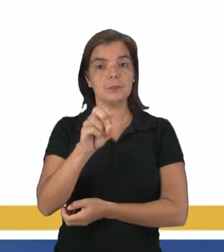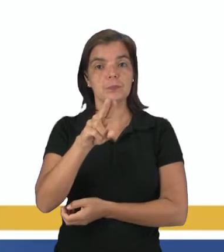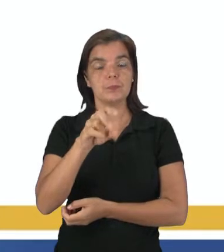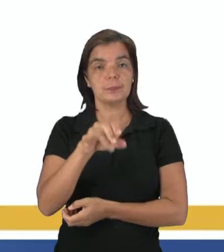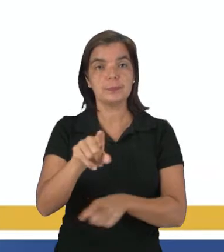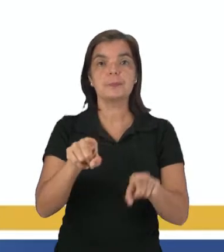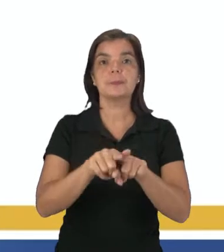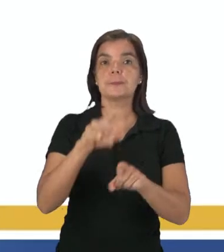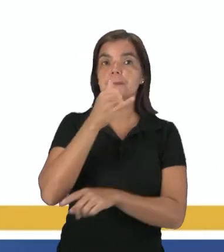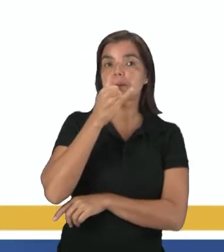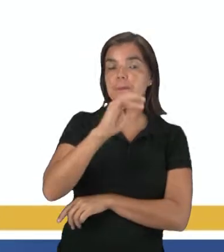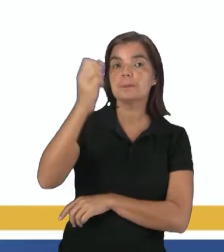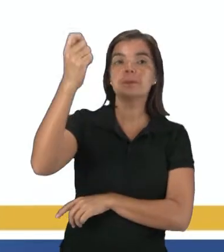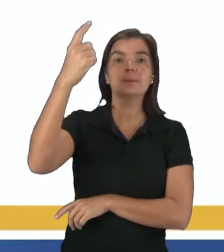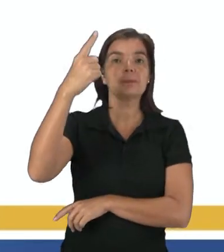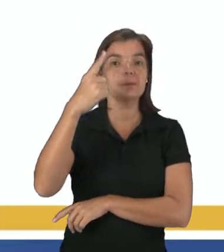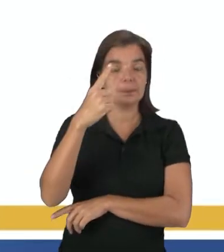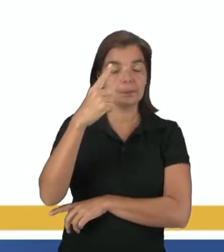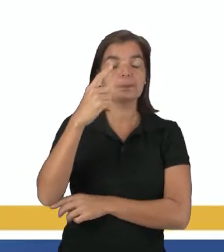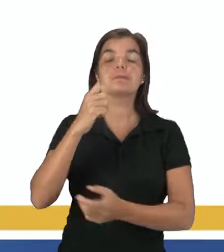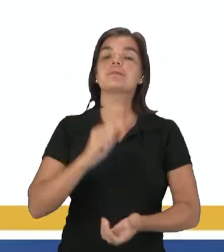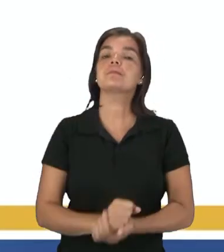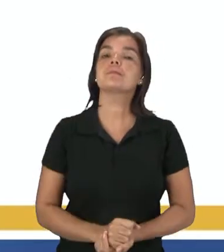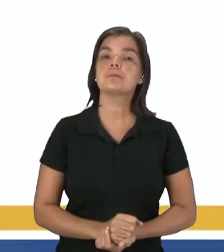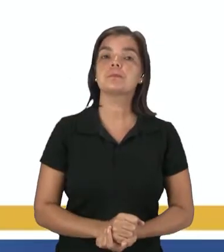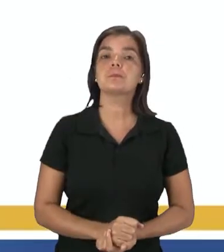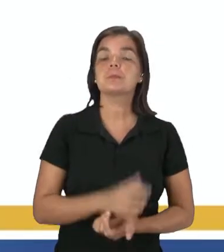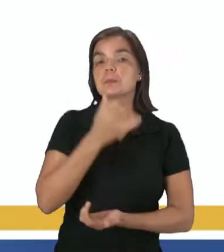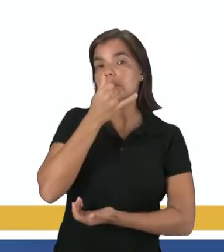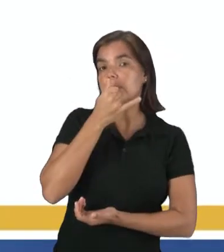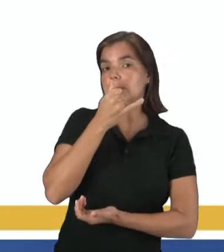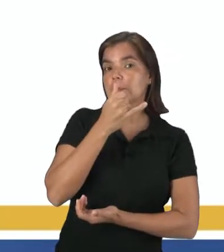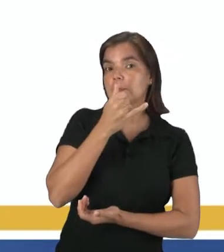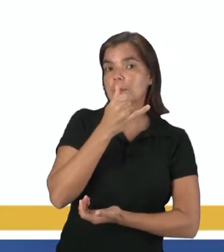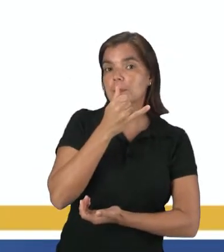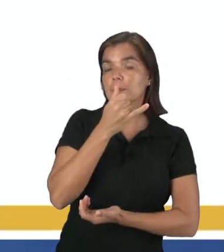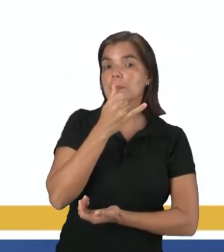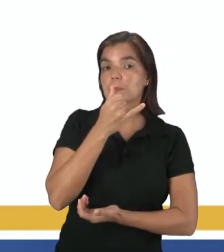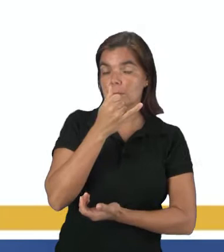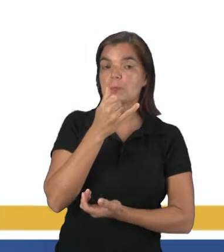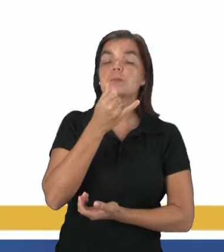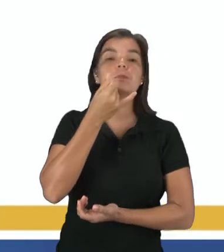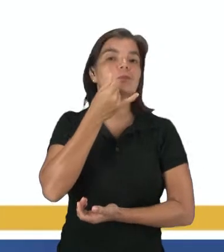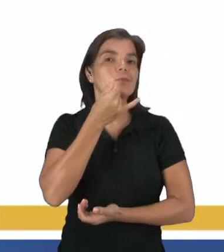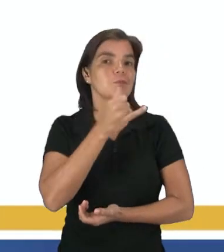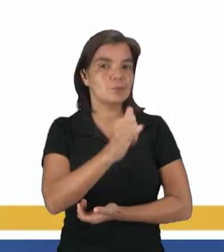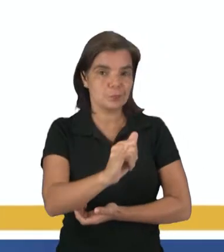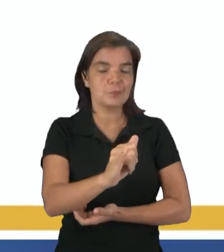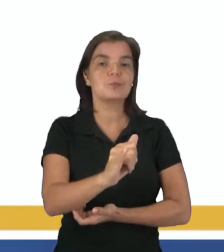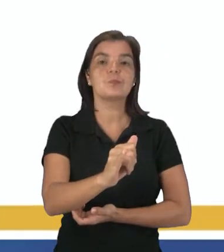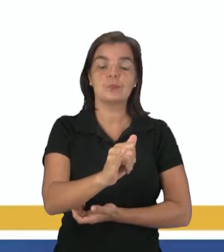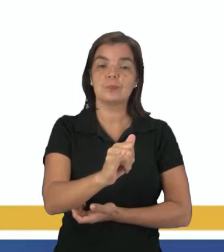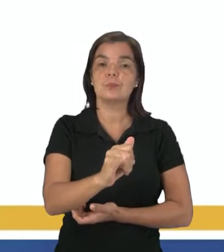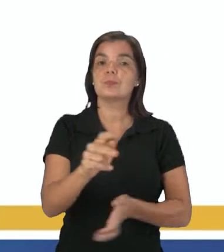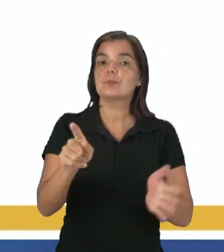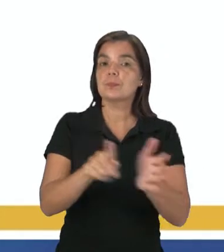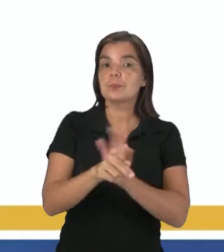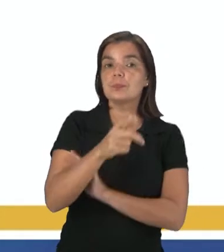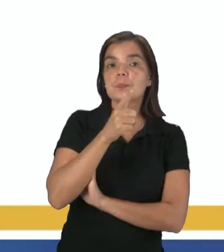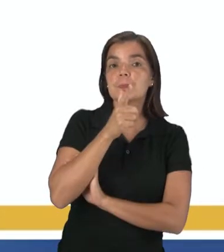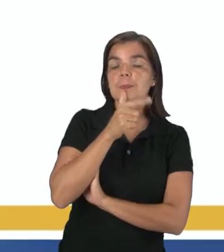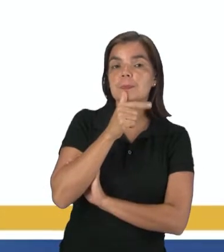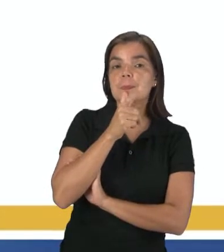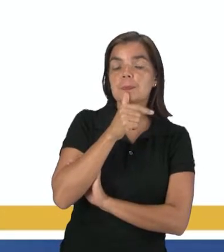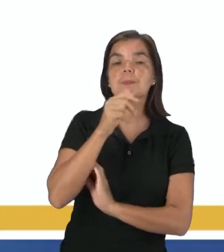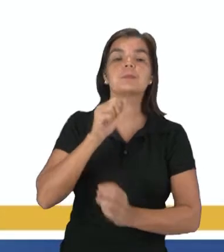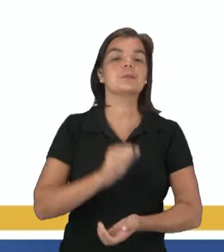citar aí a energia solar, que é a energia proveniente do sol, a hidroeletricidade, né, que é a energia proveniente da